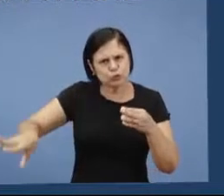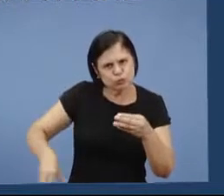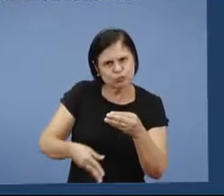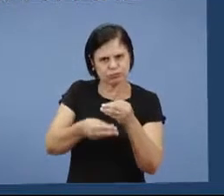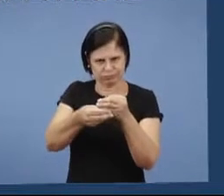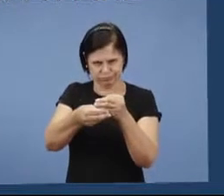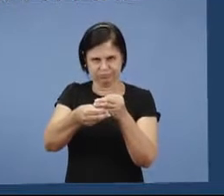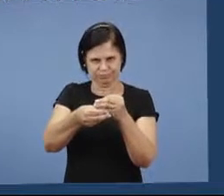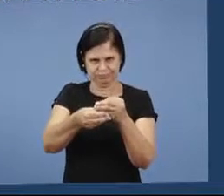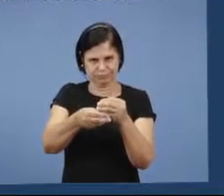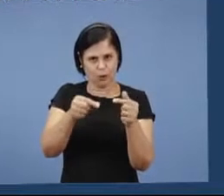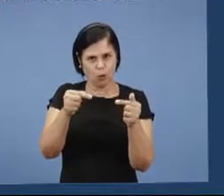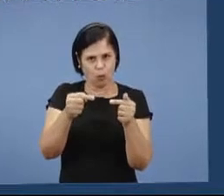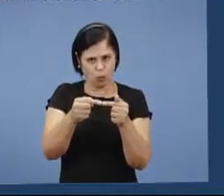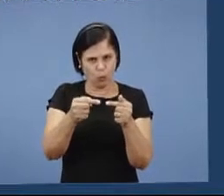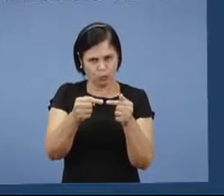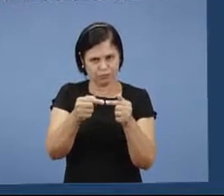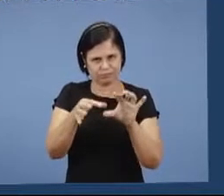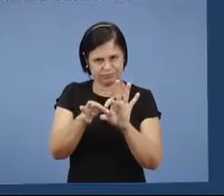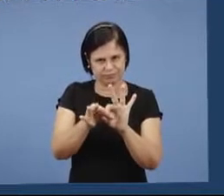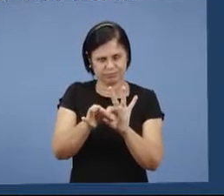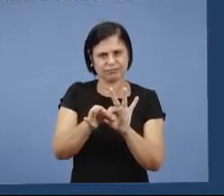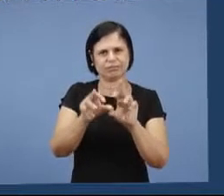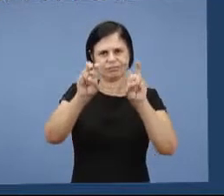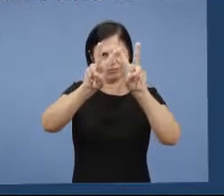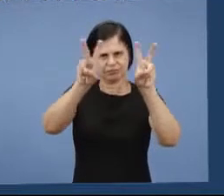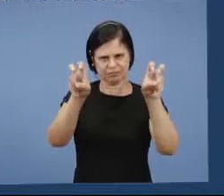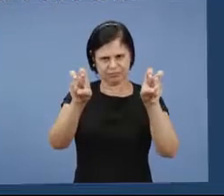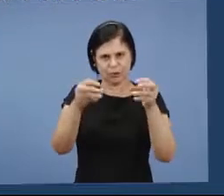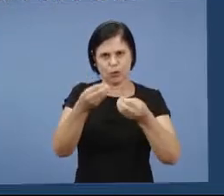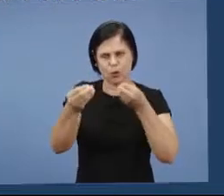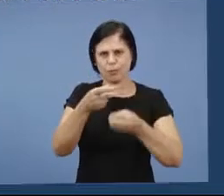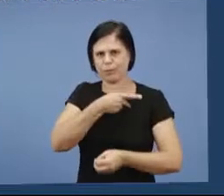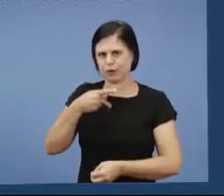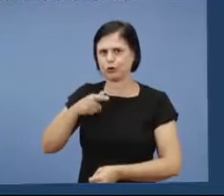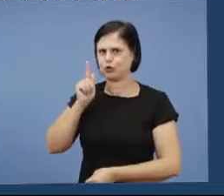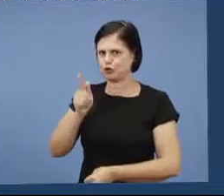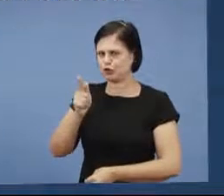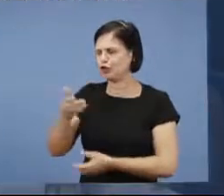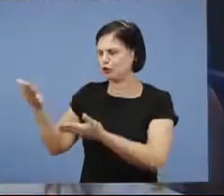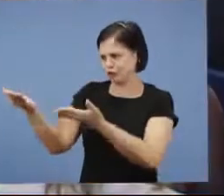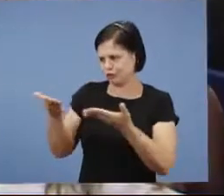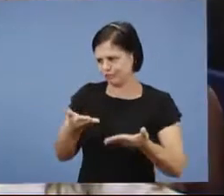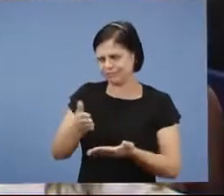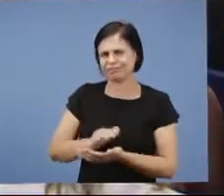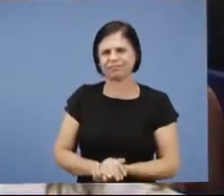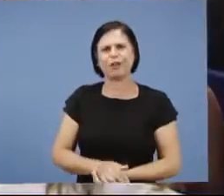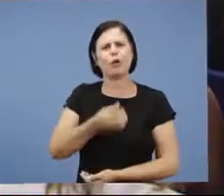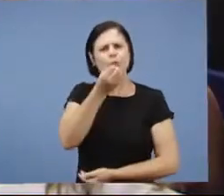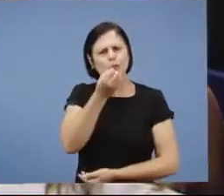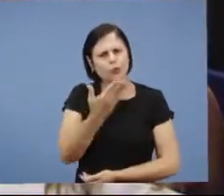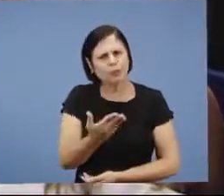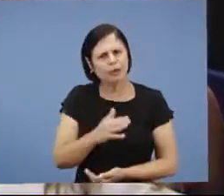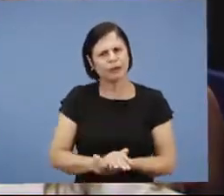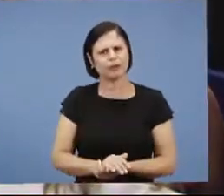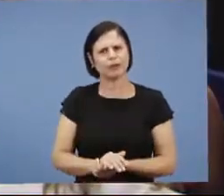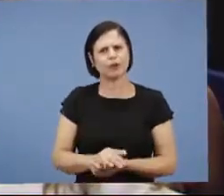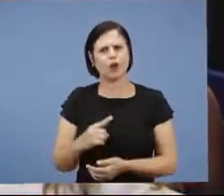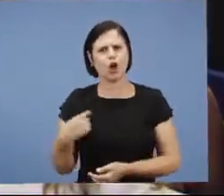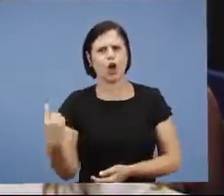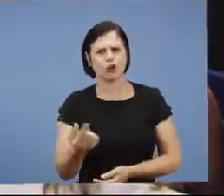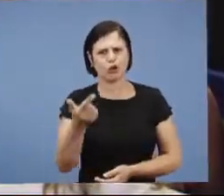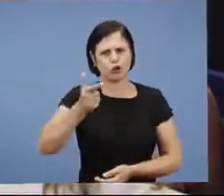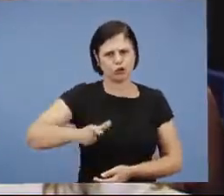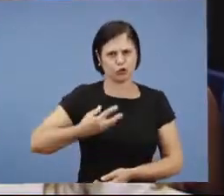do assunto, a partir desse instante, através do pastor Gedeuti. Muito bem, irmãos. Nós estamos de